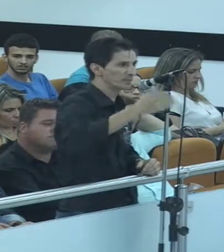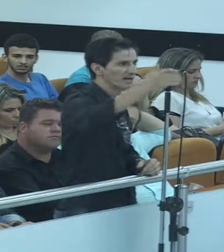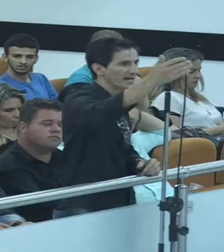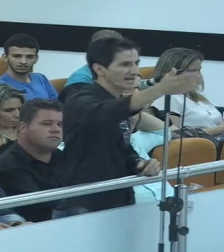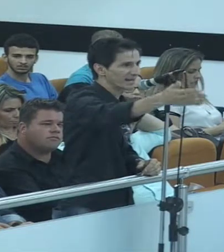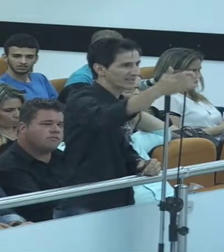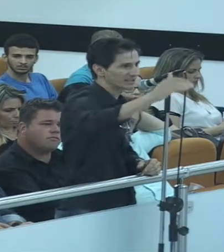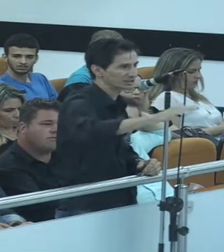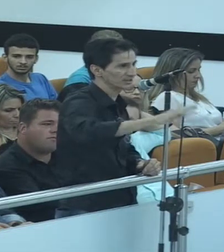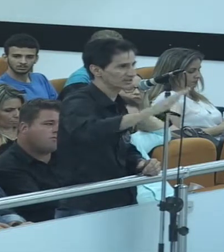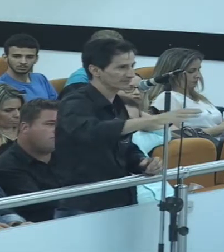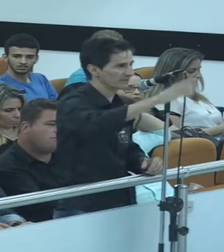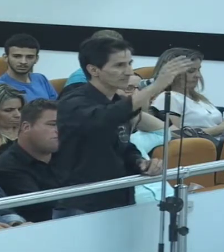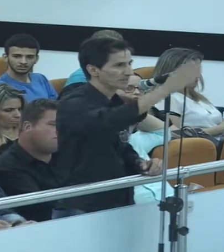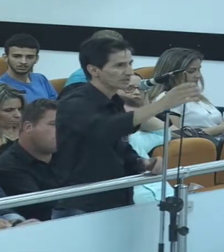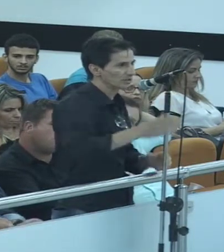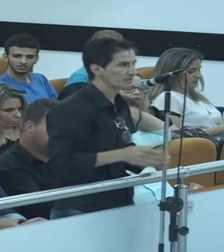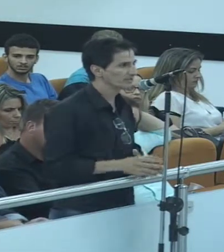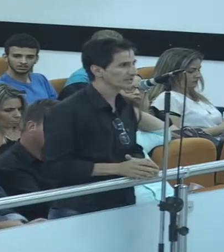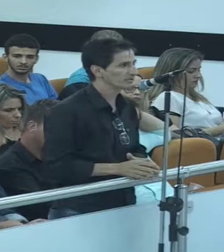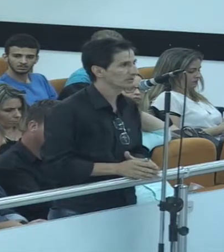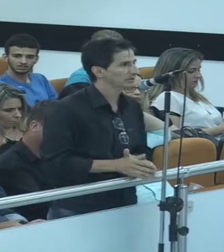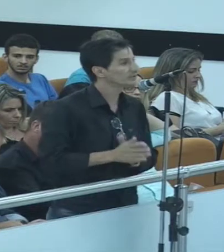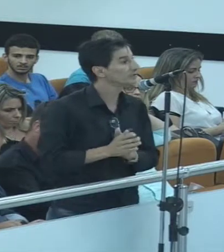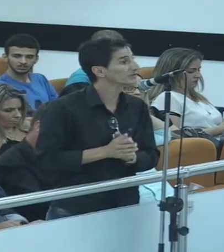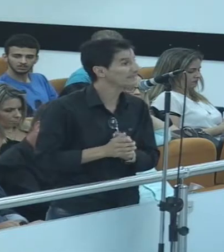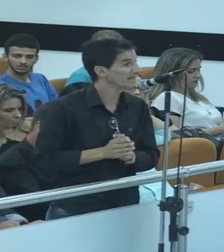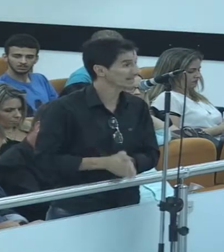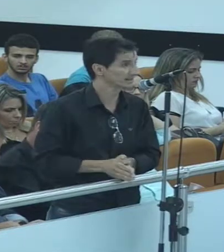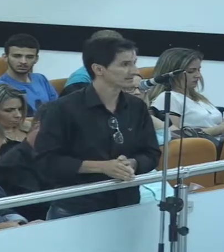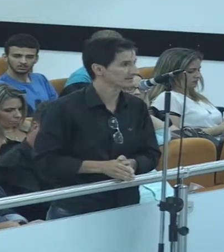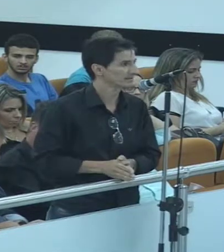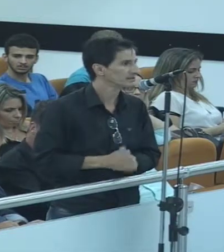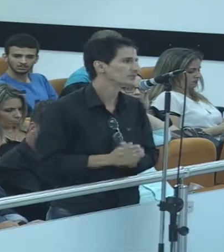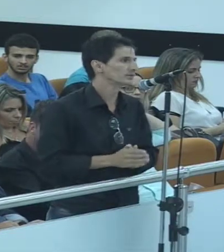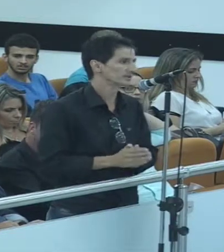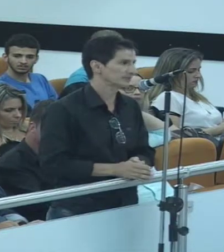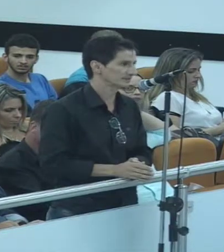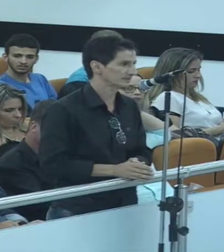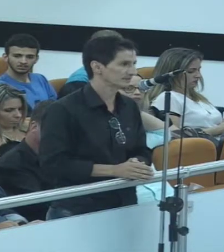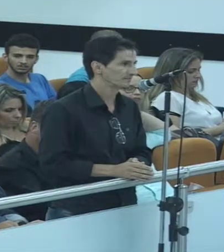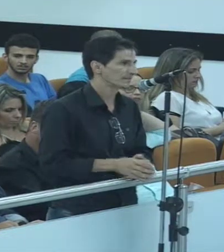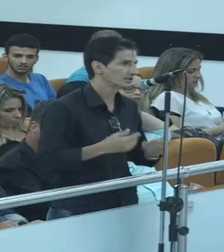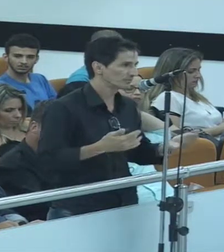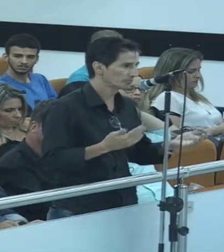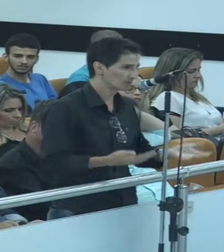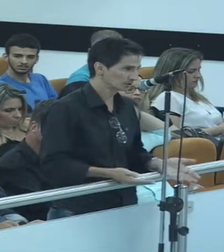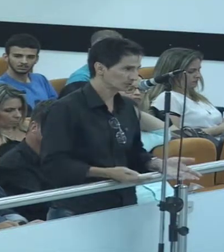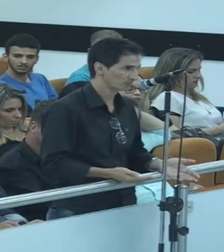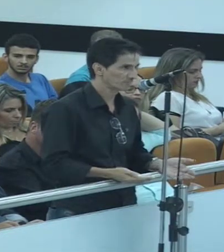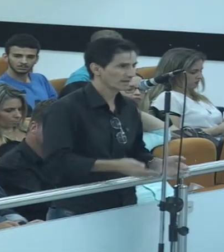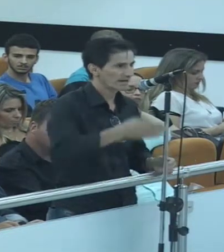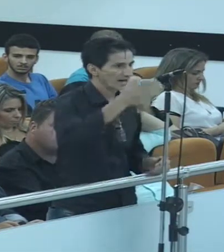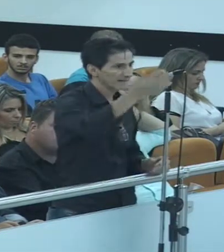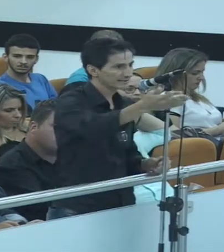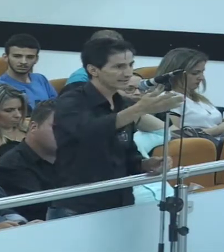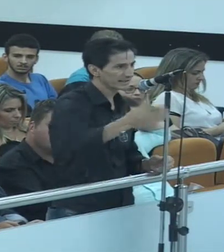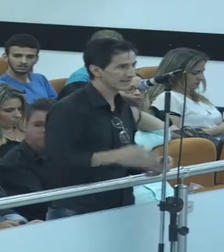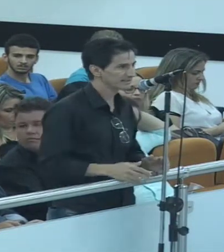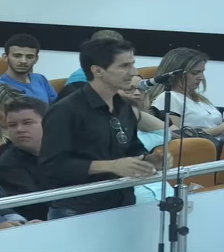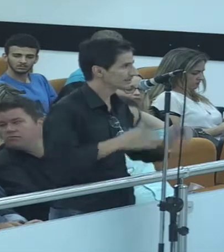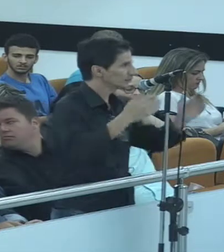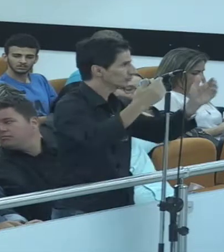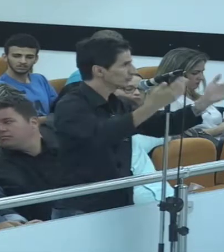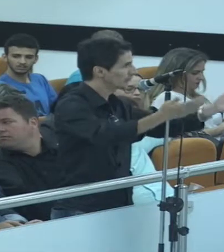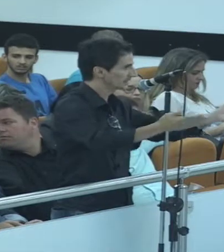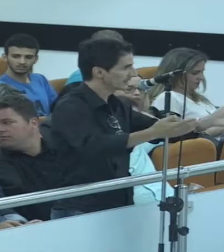um apelo à Casa Legislativa. Senhor prefeito, então crie regras, não punições. Esse é o meu pedido. A esta